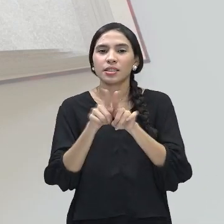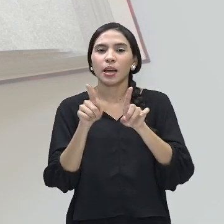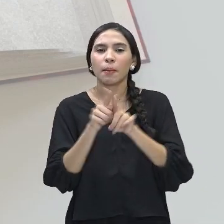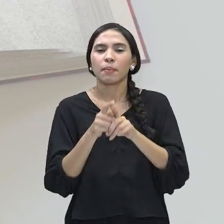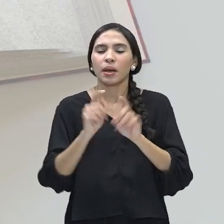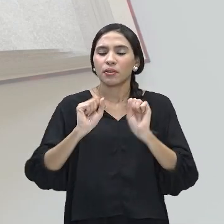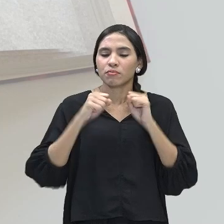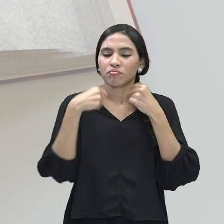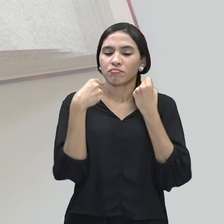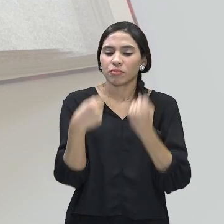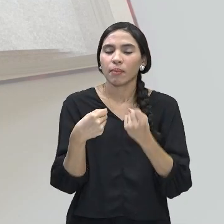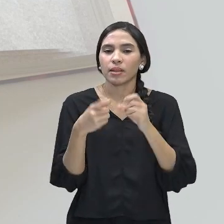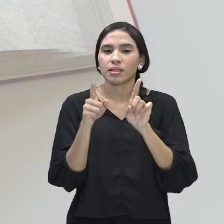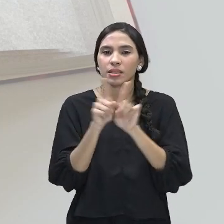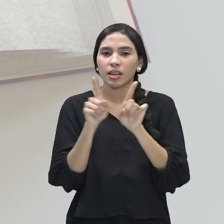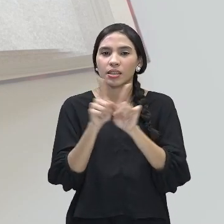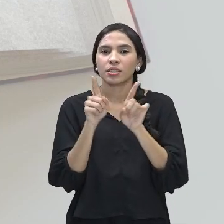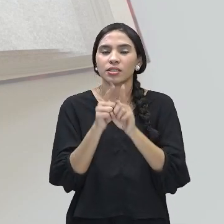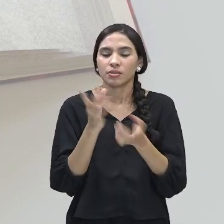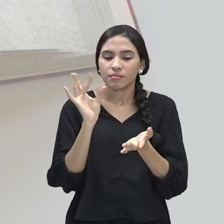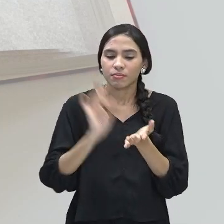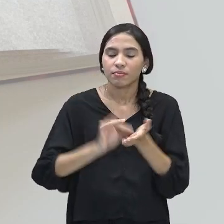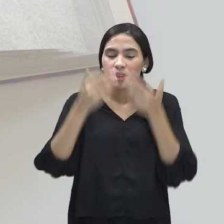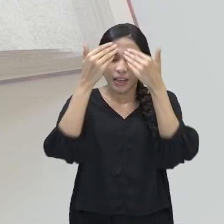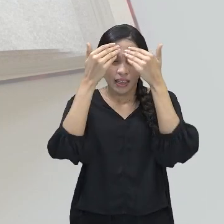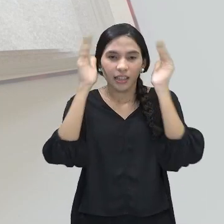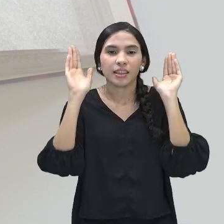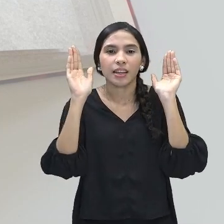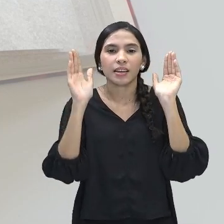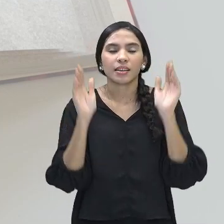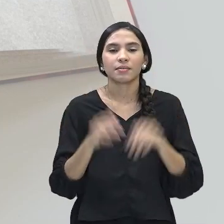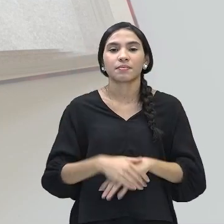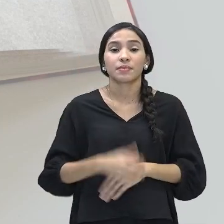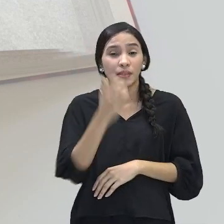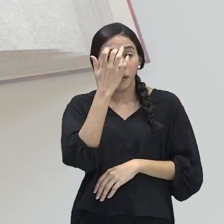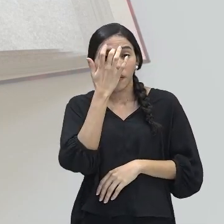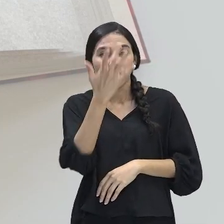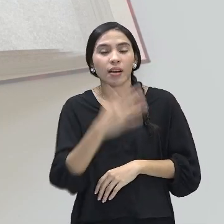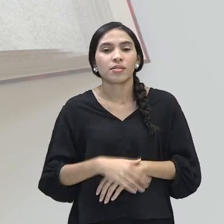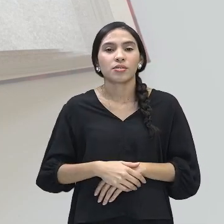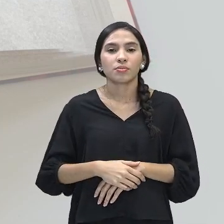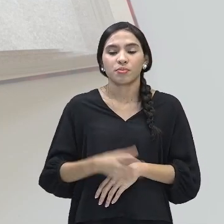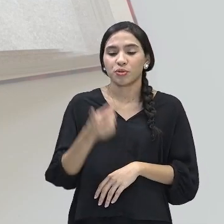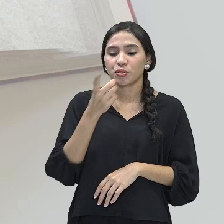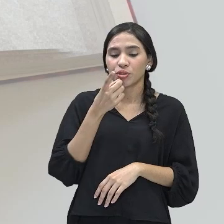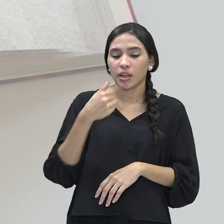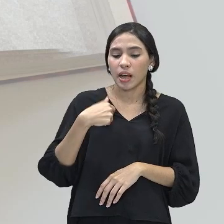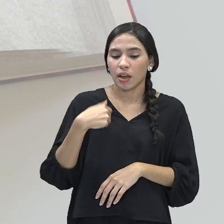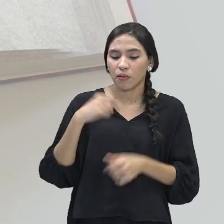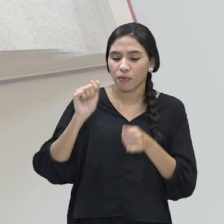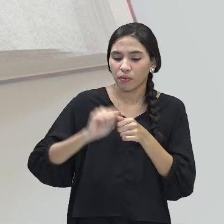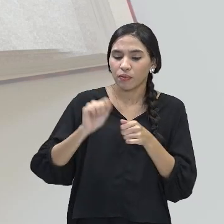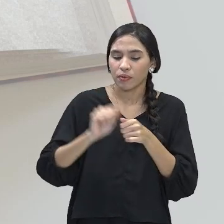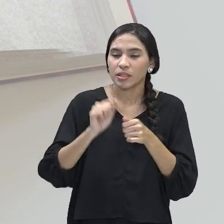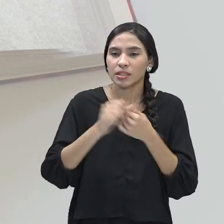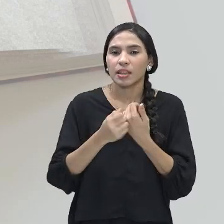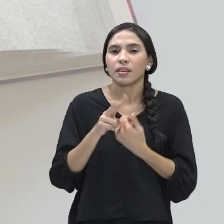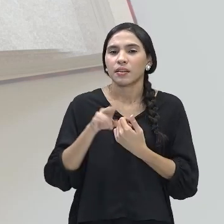e afirmativa quanto clara e suave. Um dia, o que eu fizer será